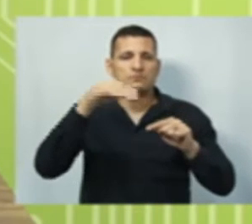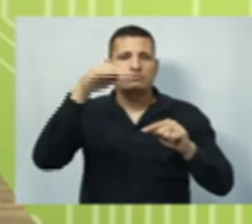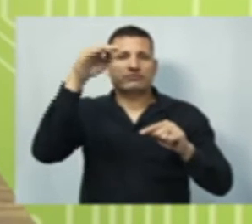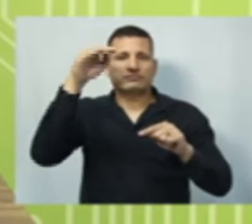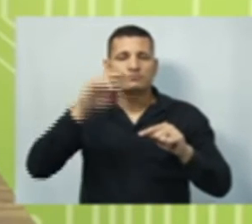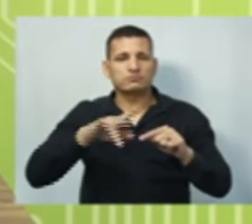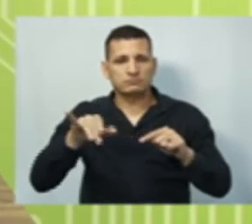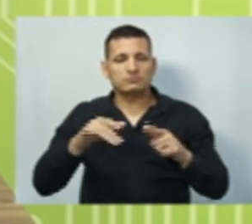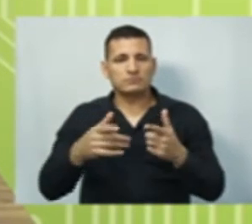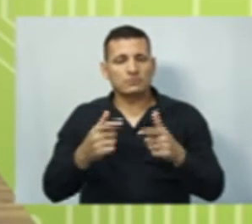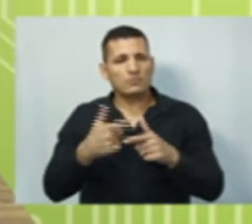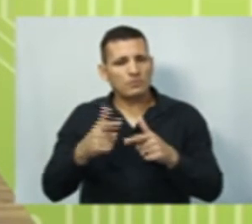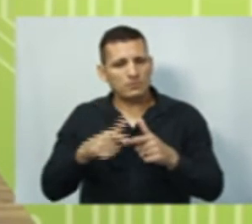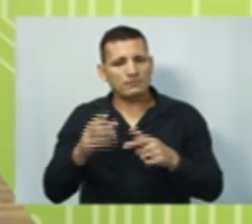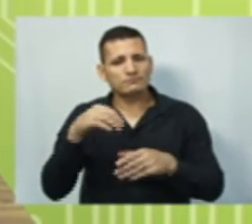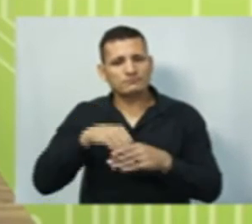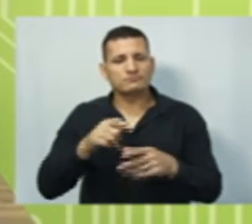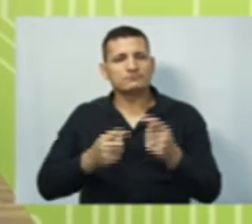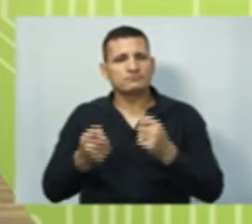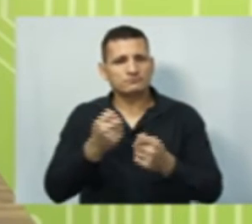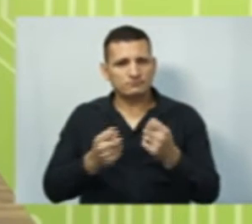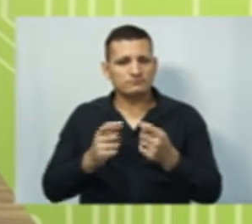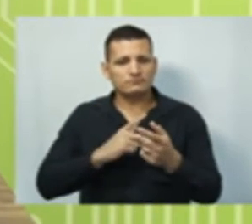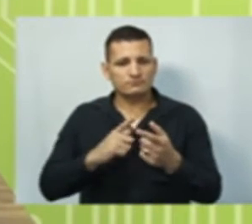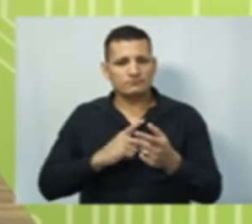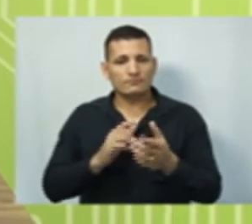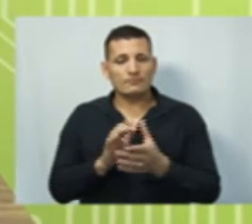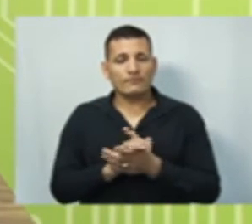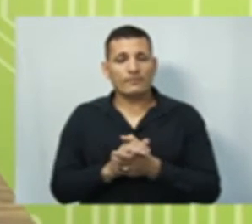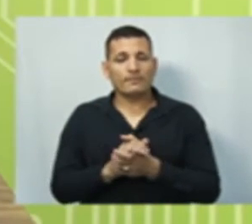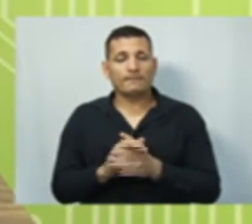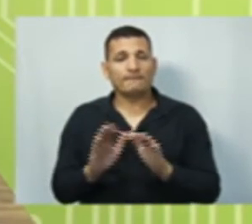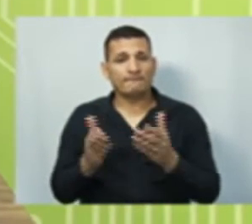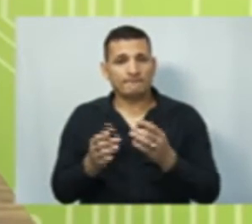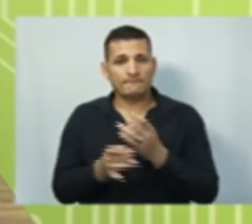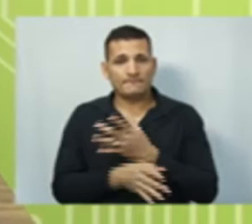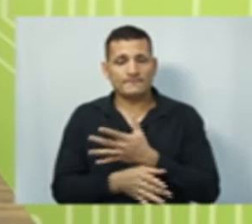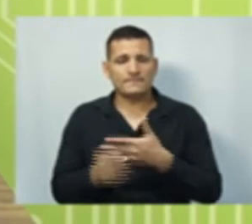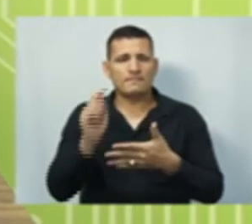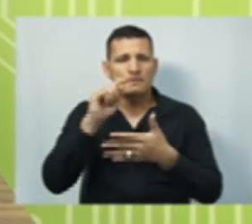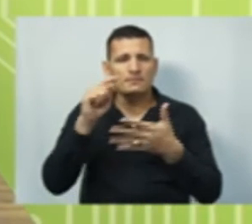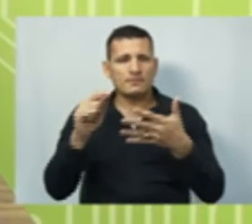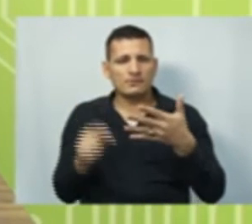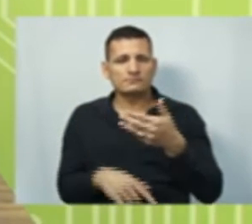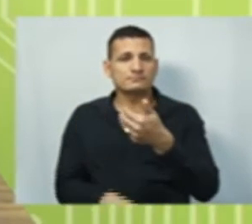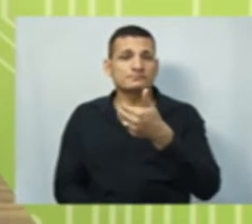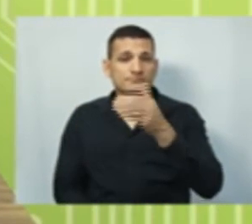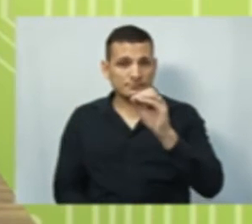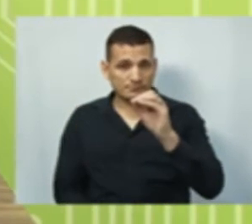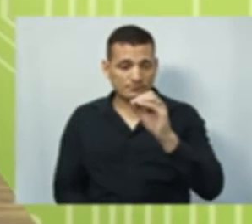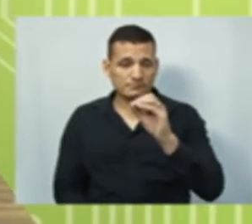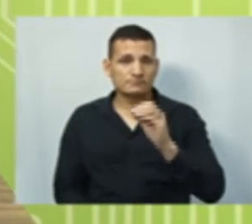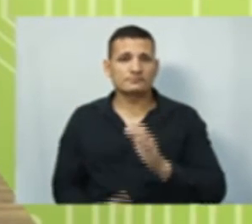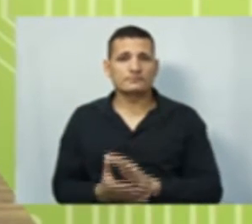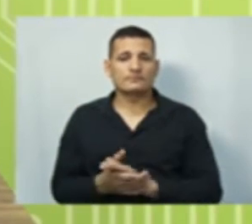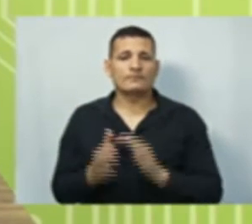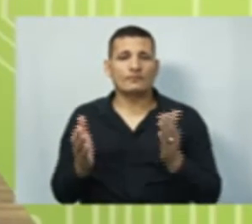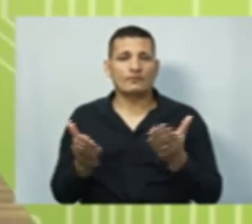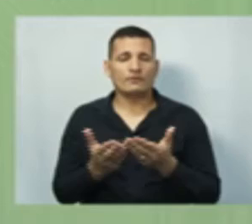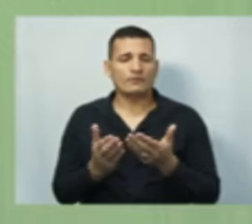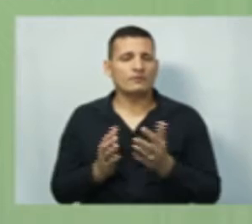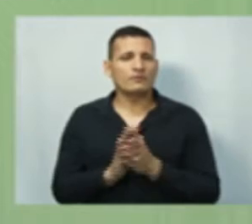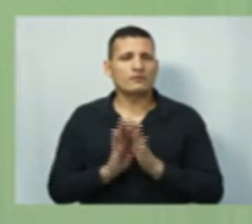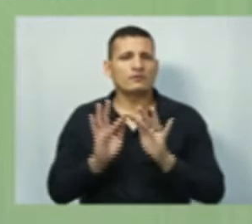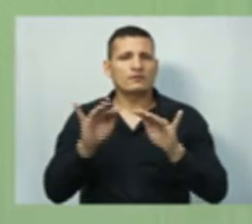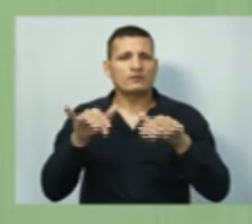um grande problema mesmo dentro da economia. Concluímos assim os nossos 10 princípios de economia. E agora vamos para a parte final da nossa